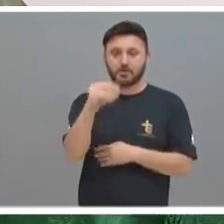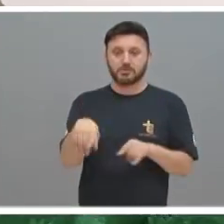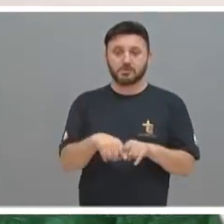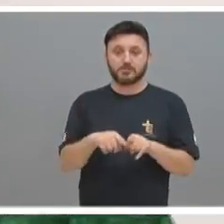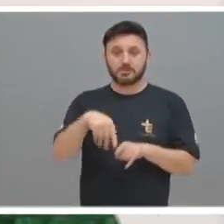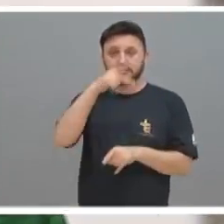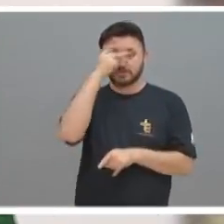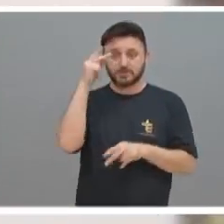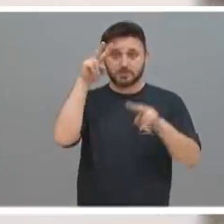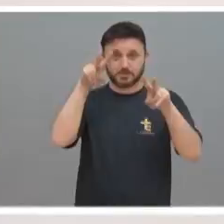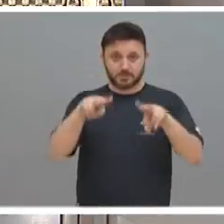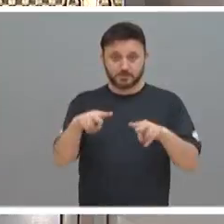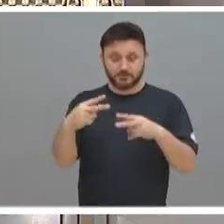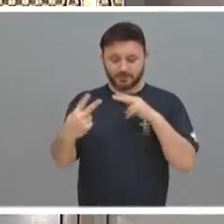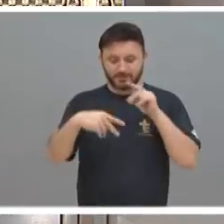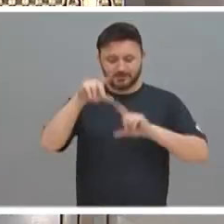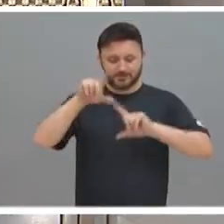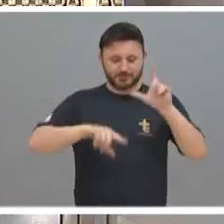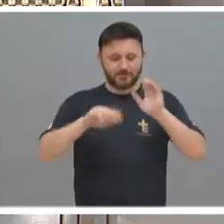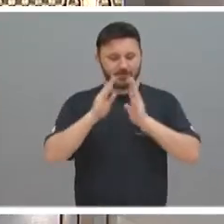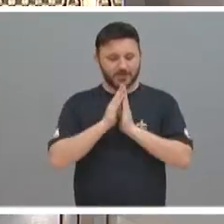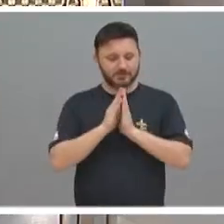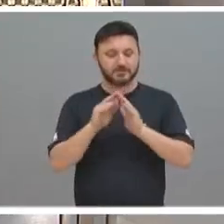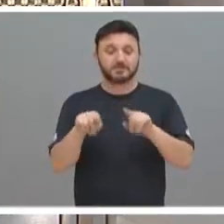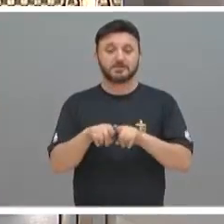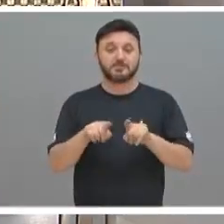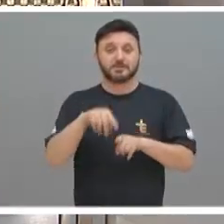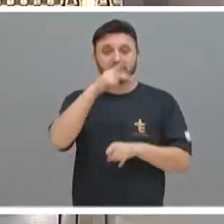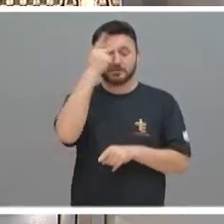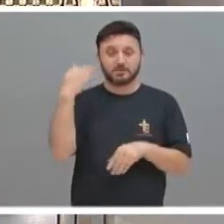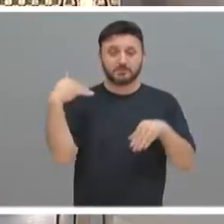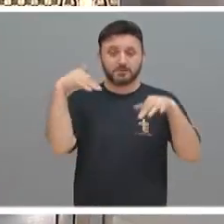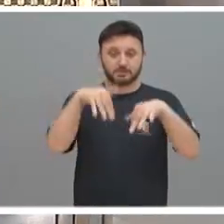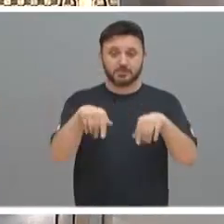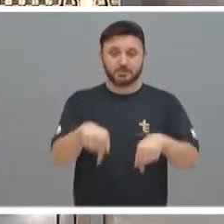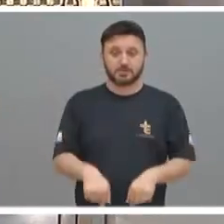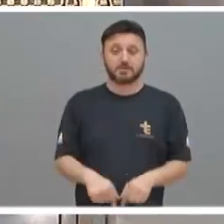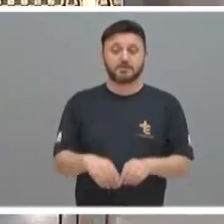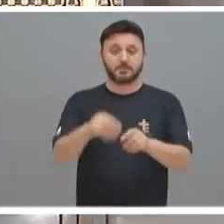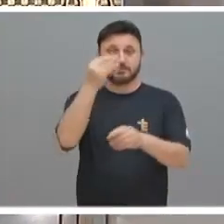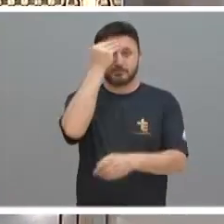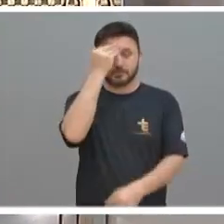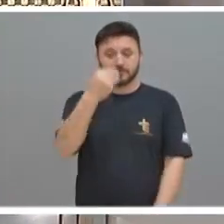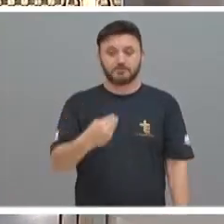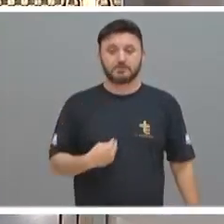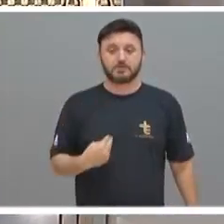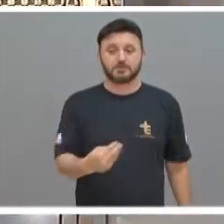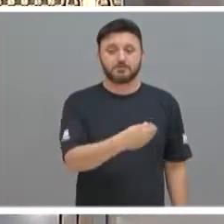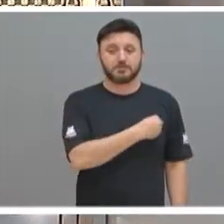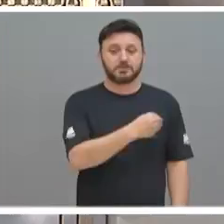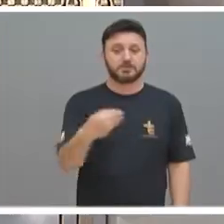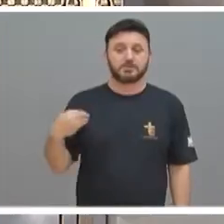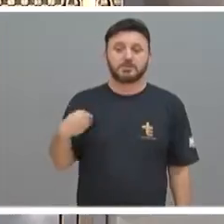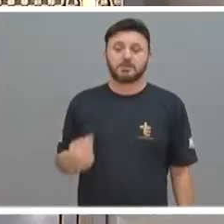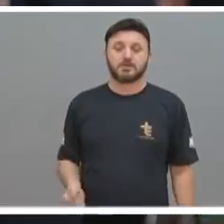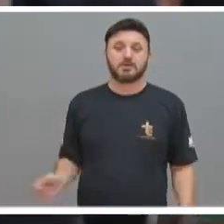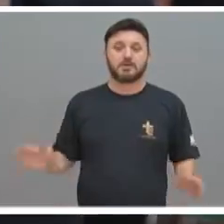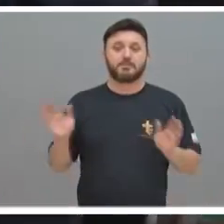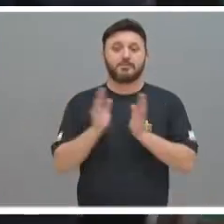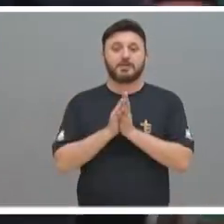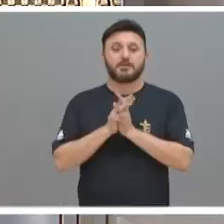em casa, os que aqui se encontram, pelos méritos das Santas Chagas, o Pai, Filho e Espírito